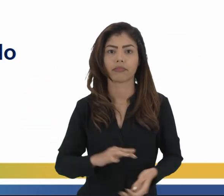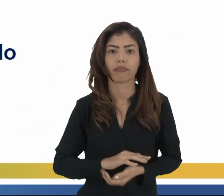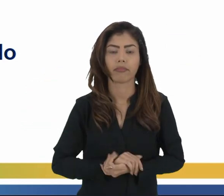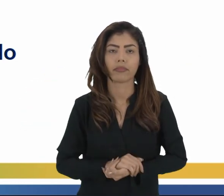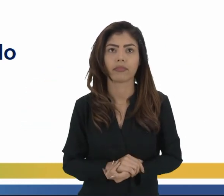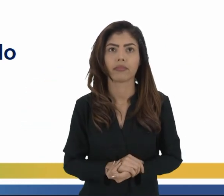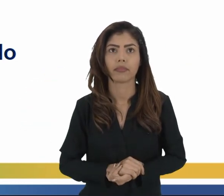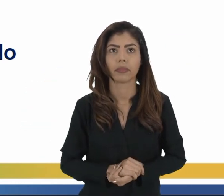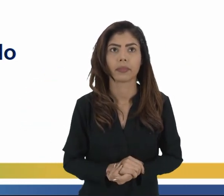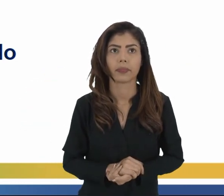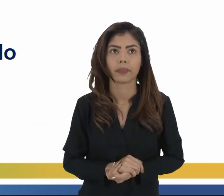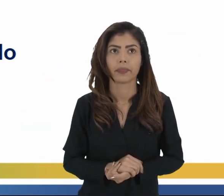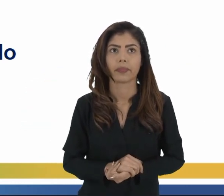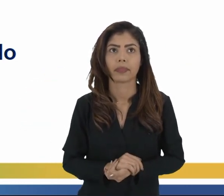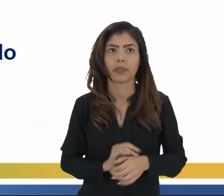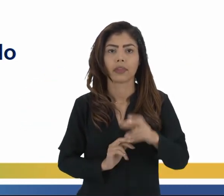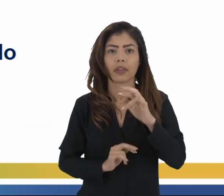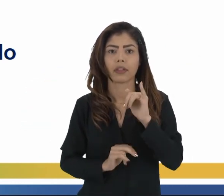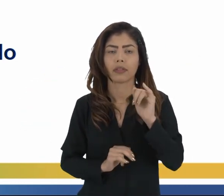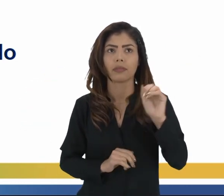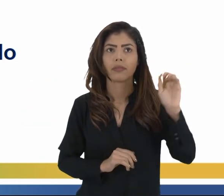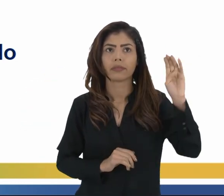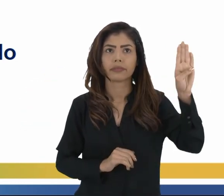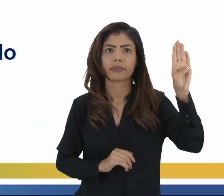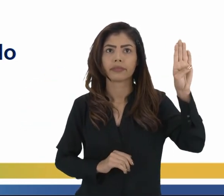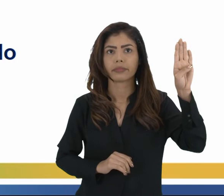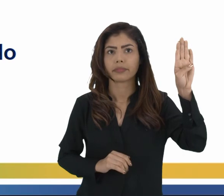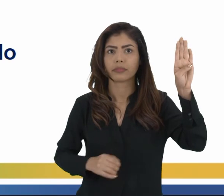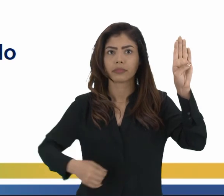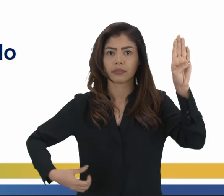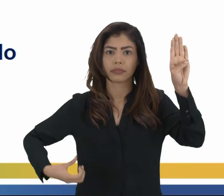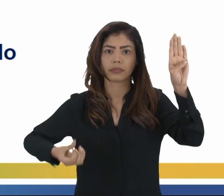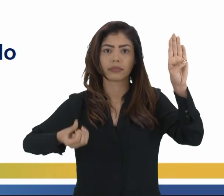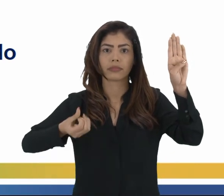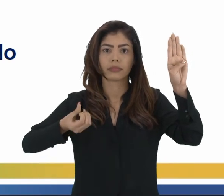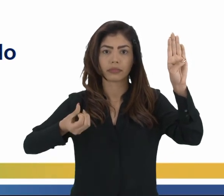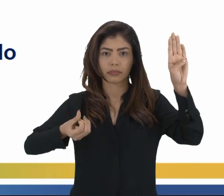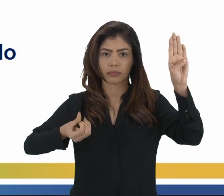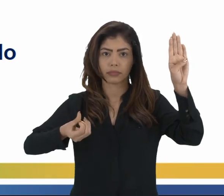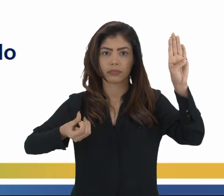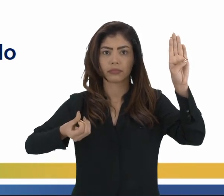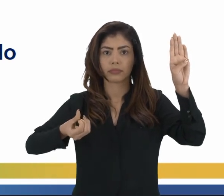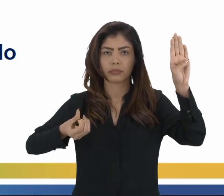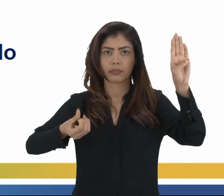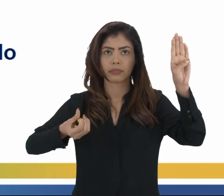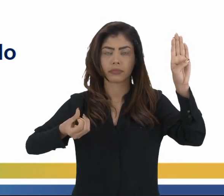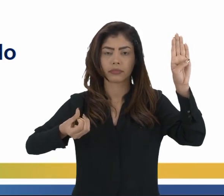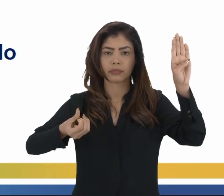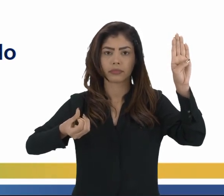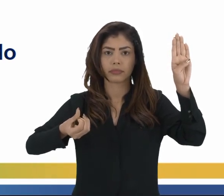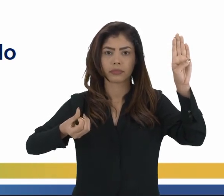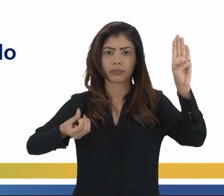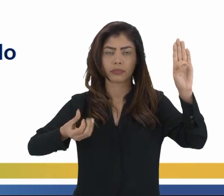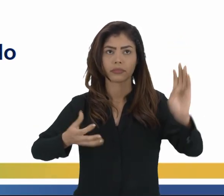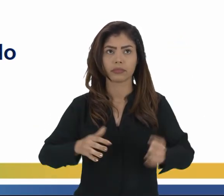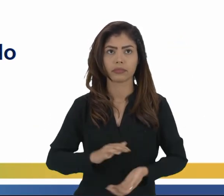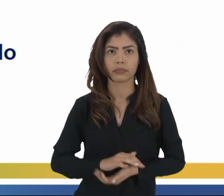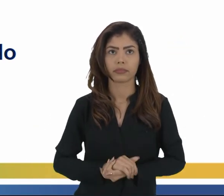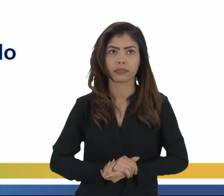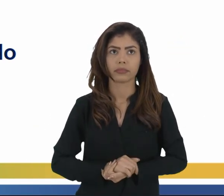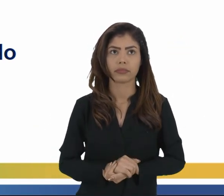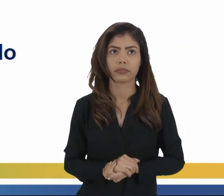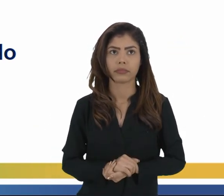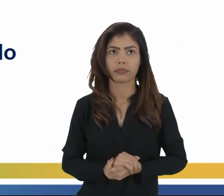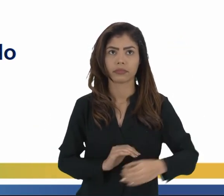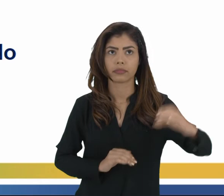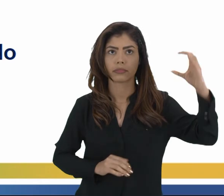cielo. Ironia tiene la idea de doble sentido dentro de lo que se habla.